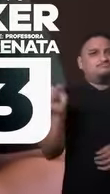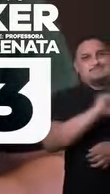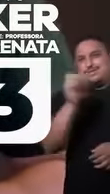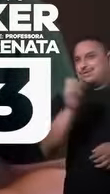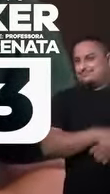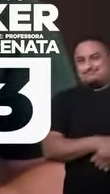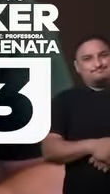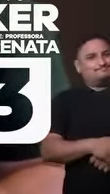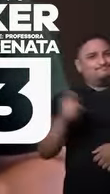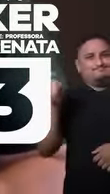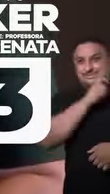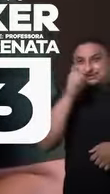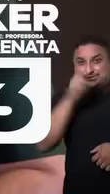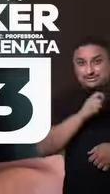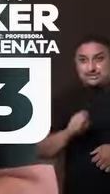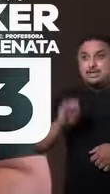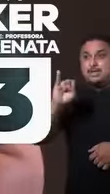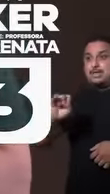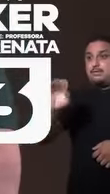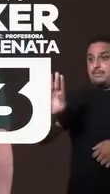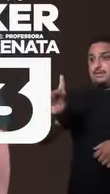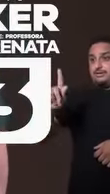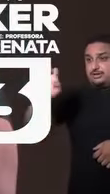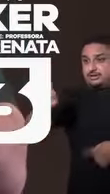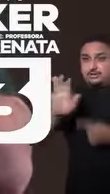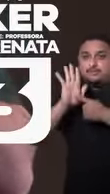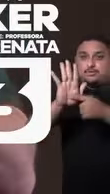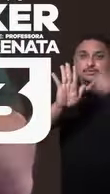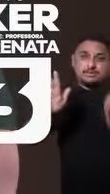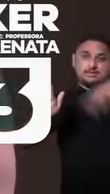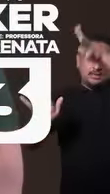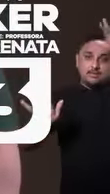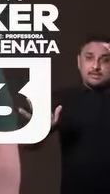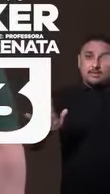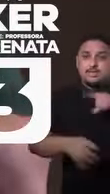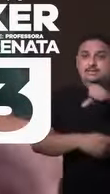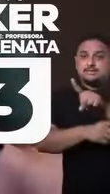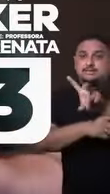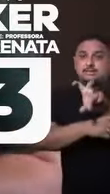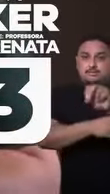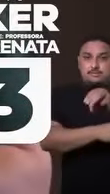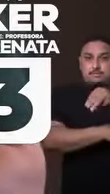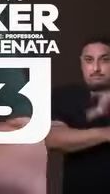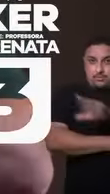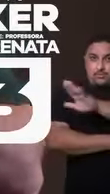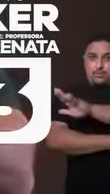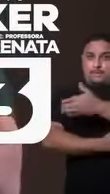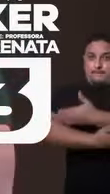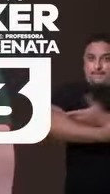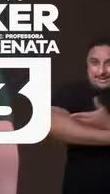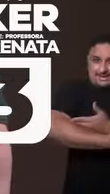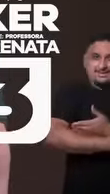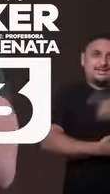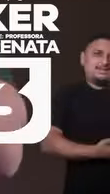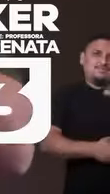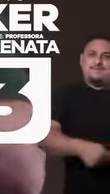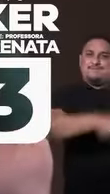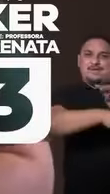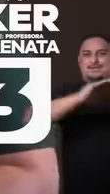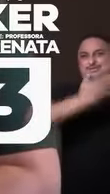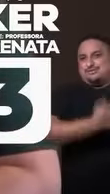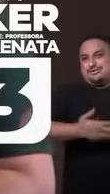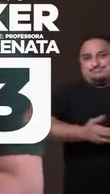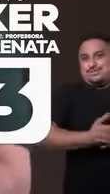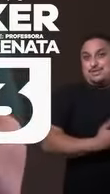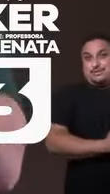O IBGE calcula mais de 150 mil crianças fora da creche. De 1 a 5 anos é muito maior do que isso.